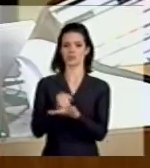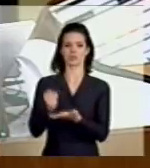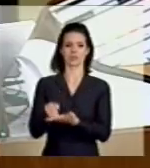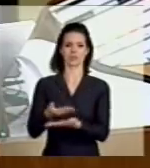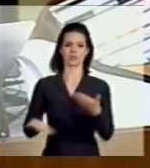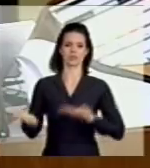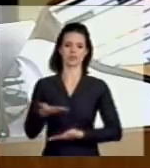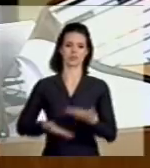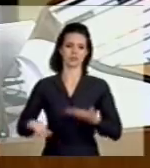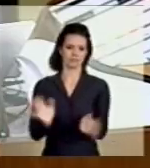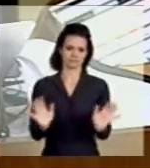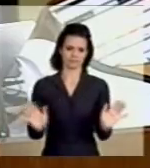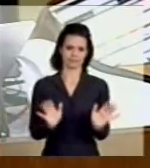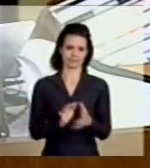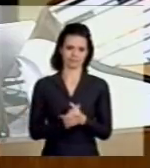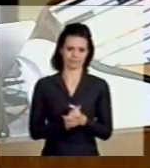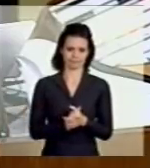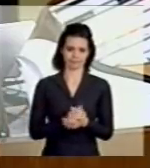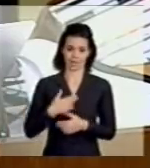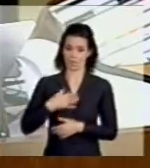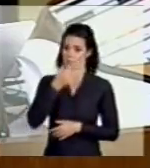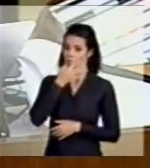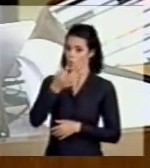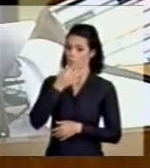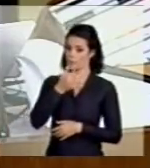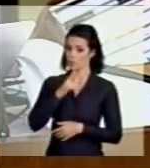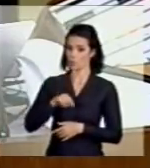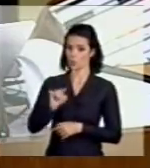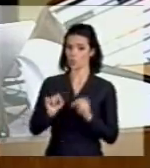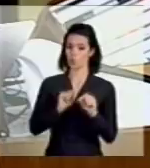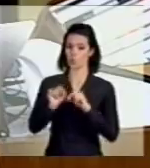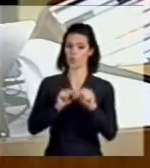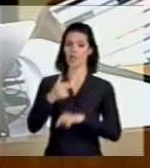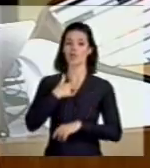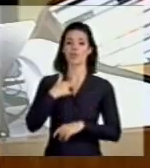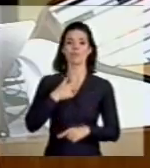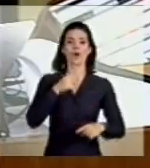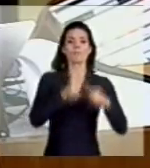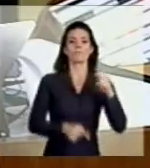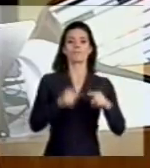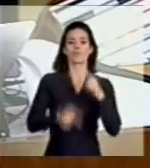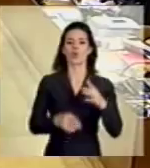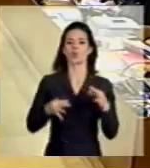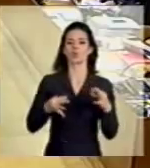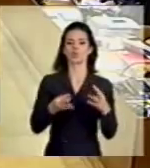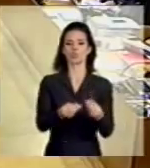entre partes não poderia estabelecer a suspensão de todas as ações, porque não poderia se impor